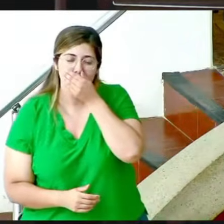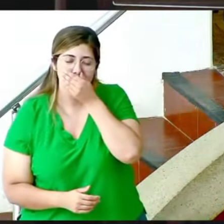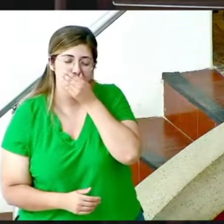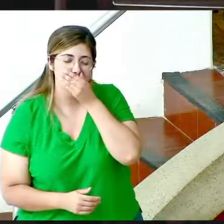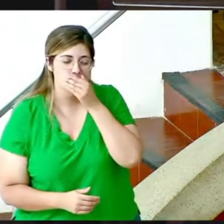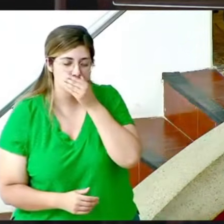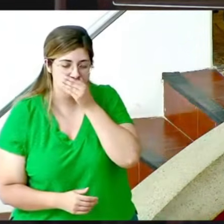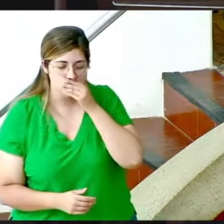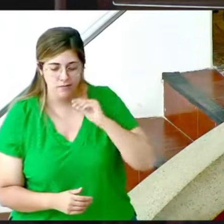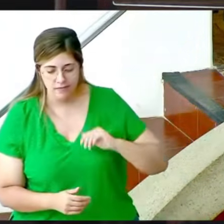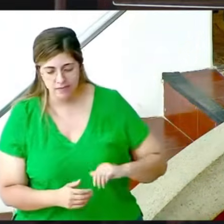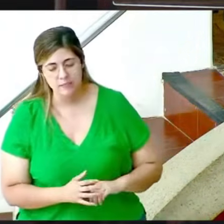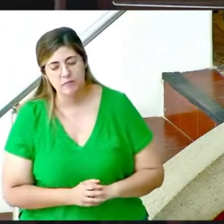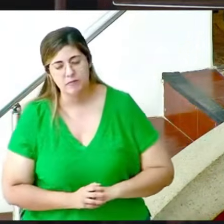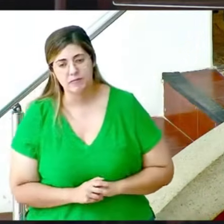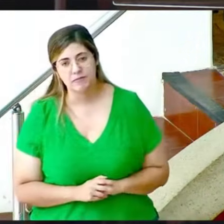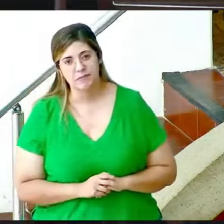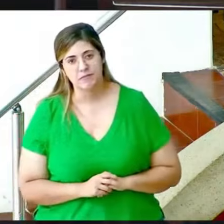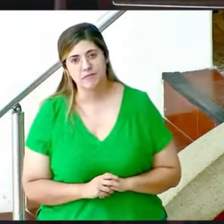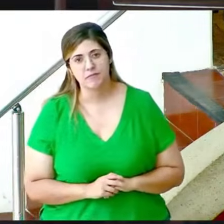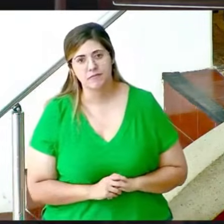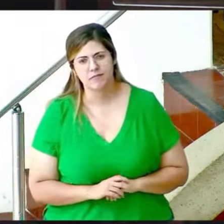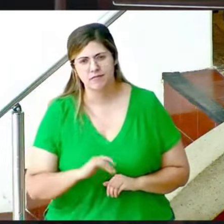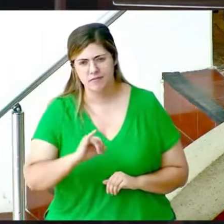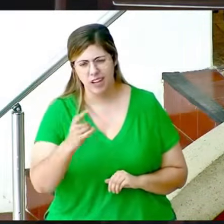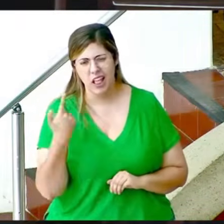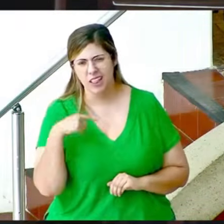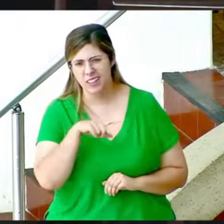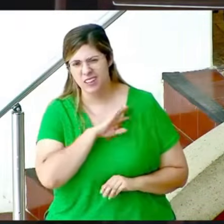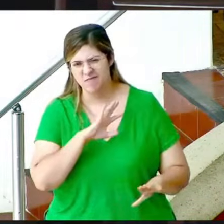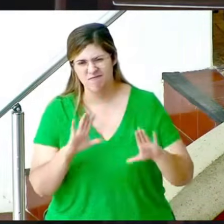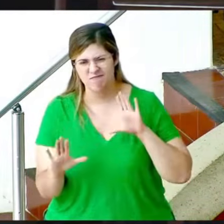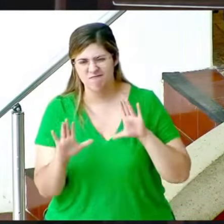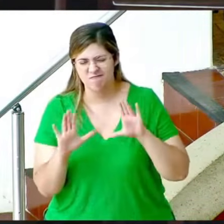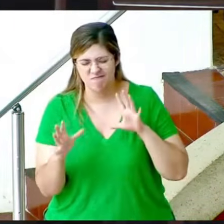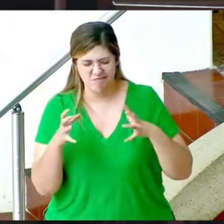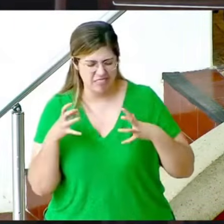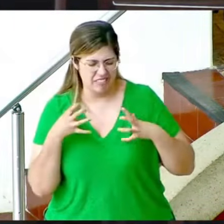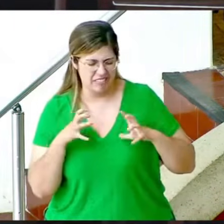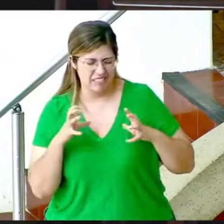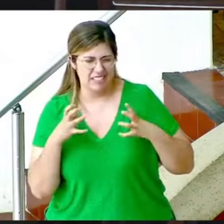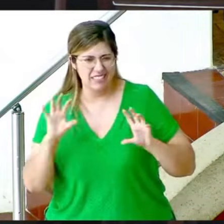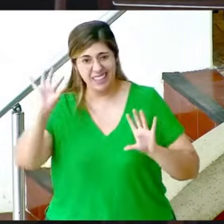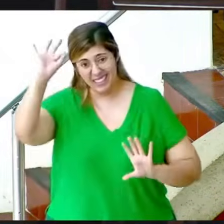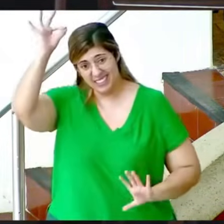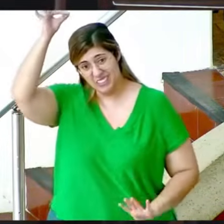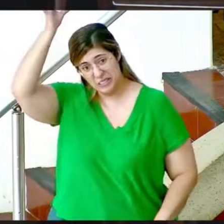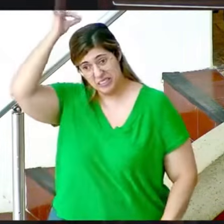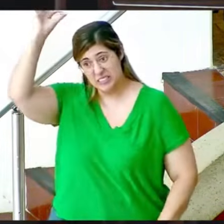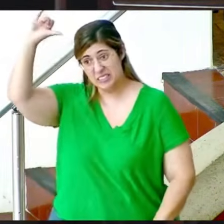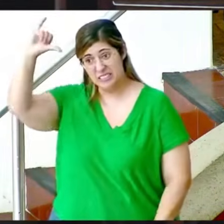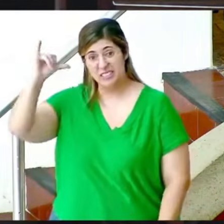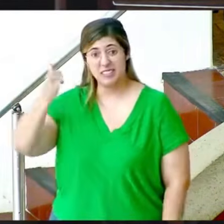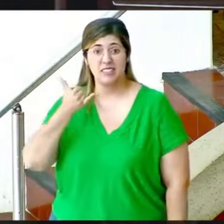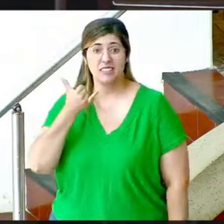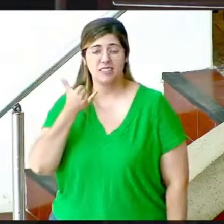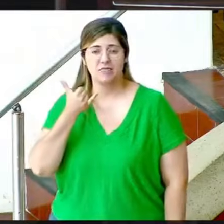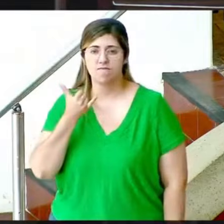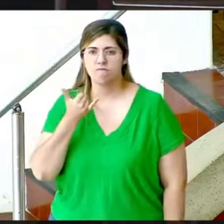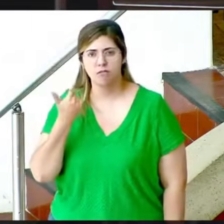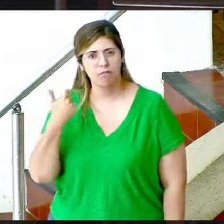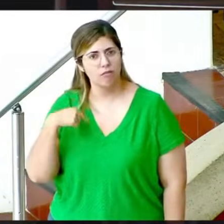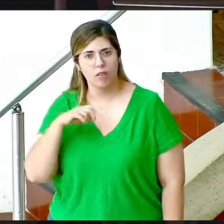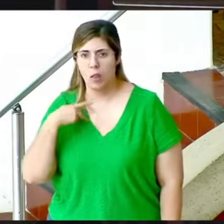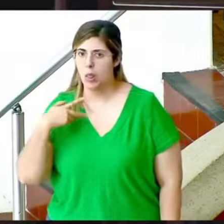não quisermos que o Espírito de Deus fale ao nosso coração, igreja não é um lugar para se estar. Então nós devemos estar em